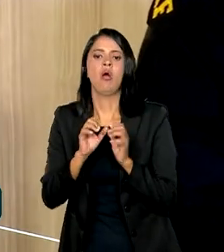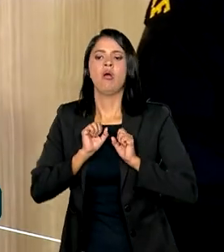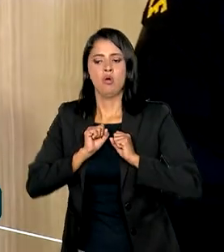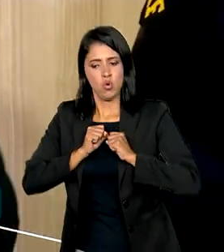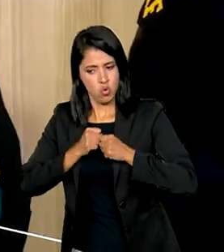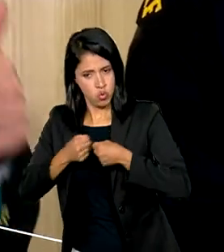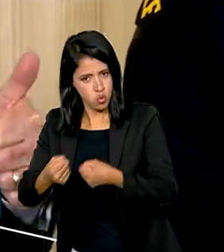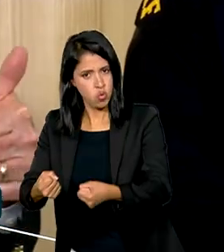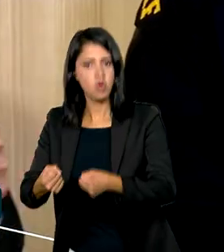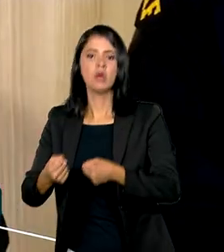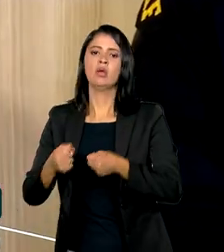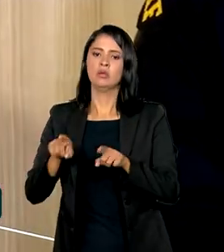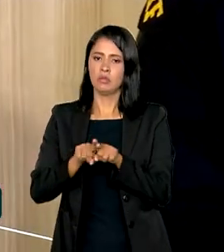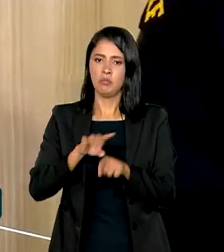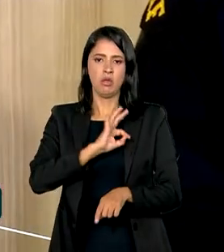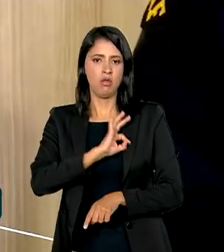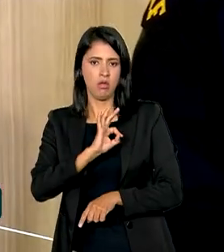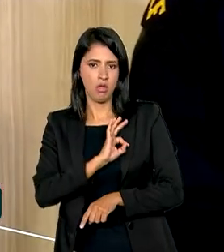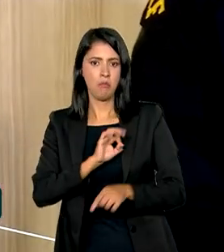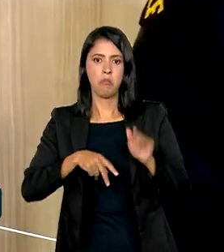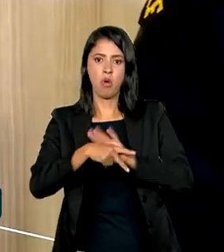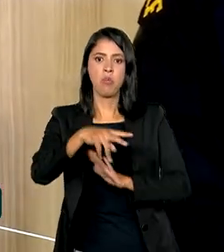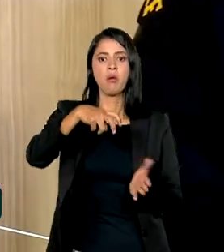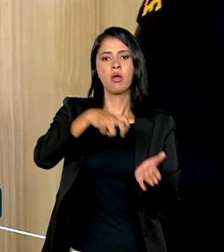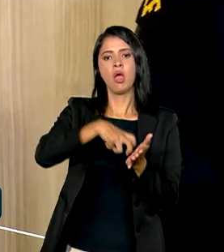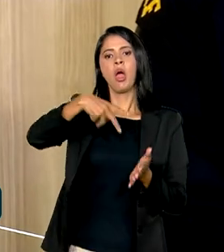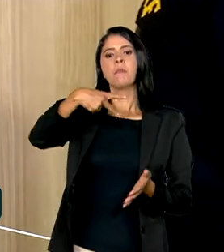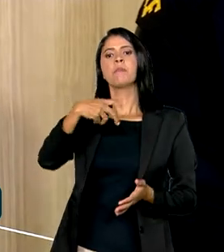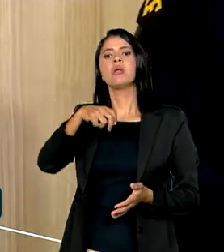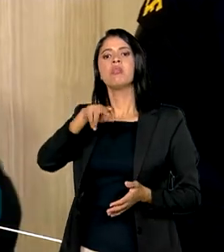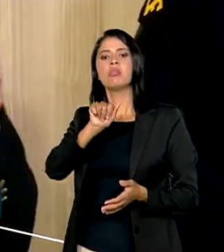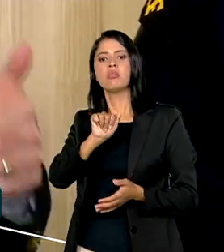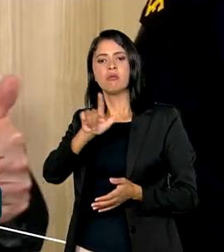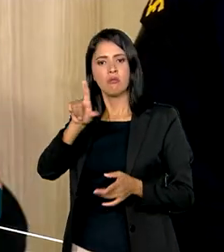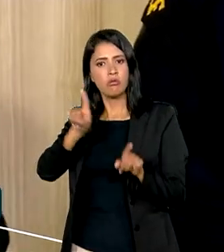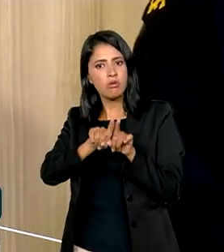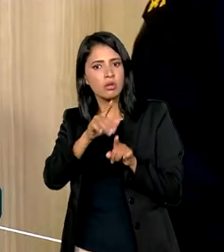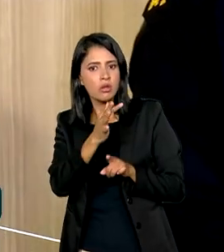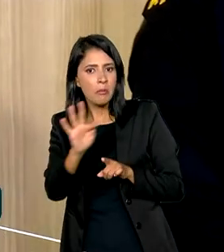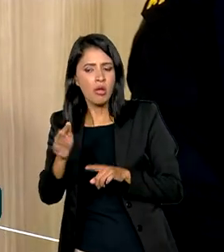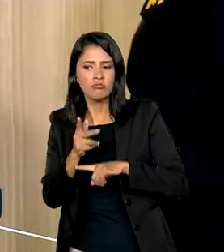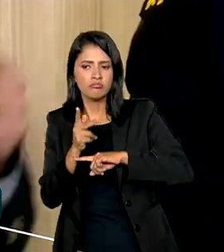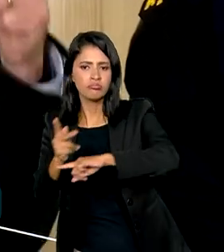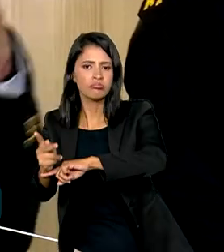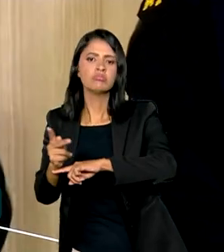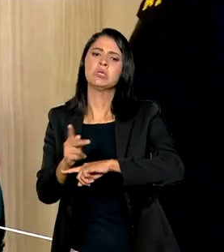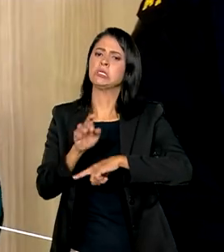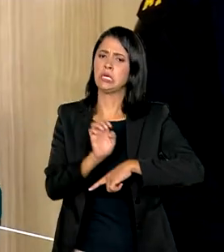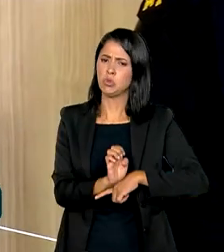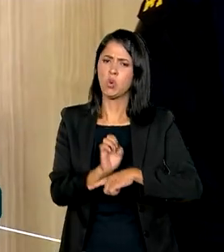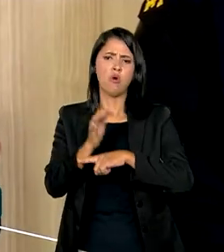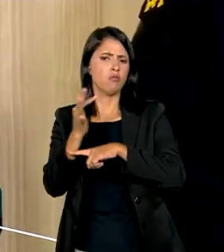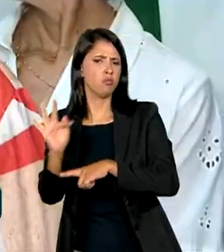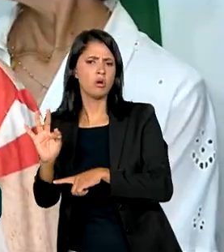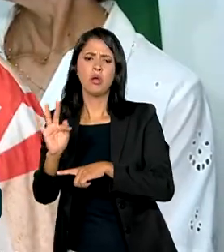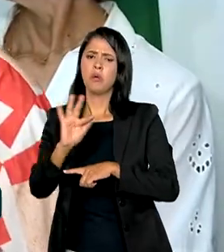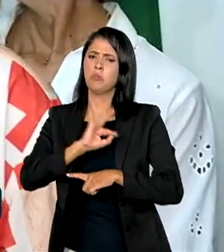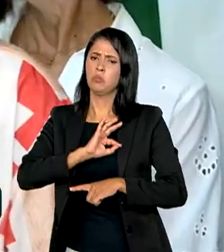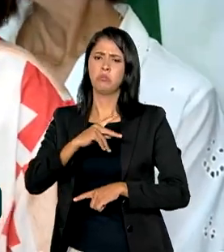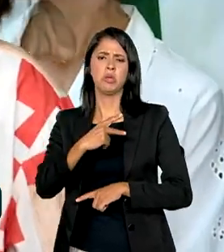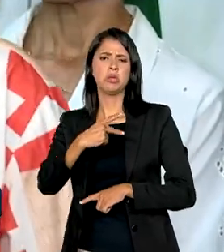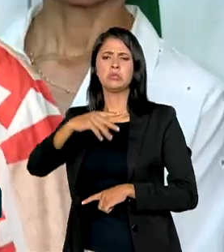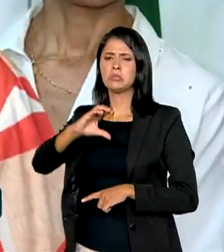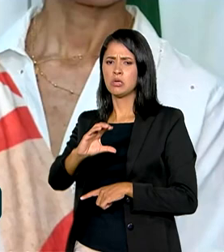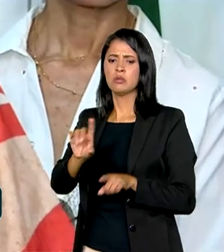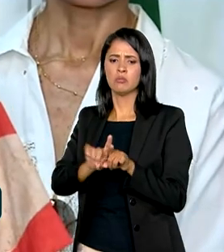empenhados, os policiais penais também federais, policiais penais estaduais, as polícias civis. Isso aqui